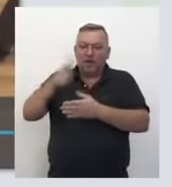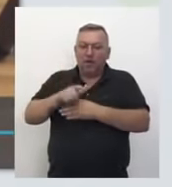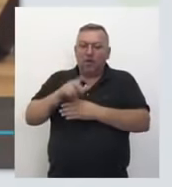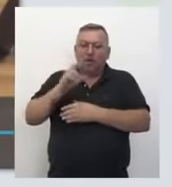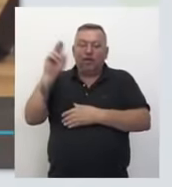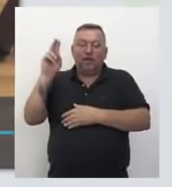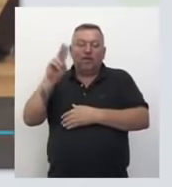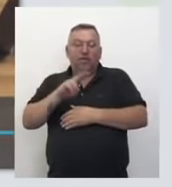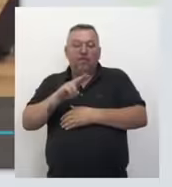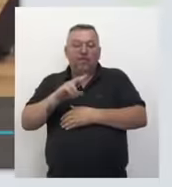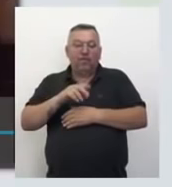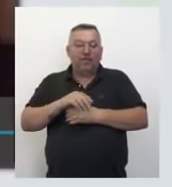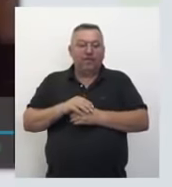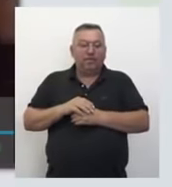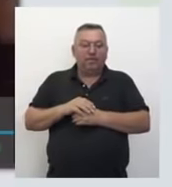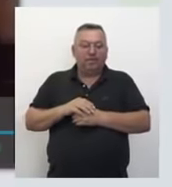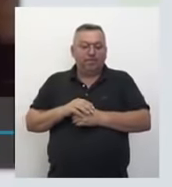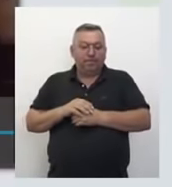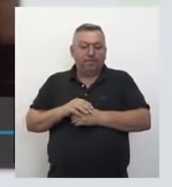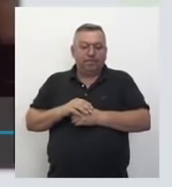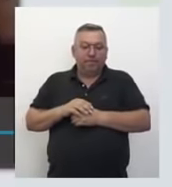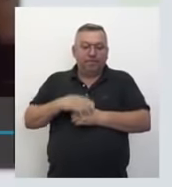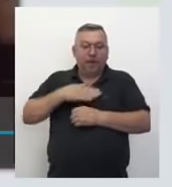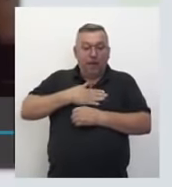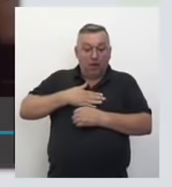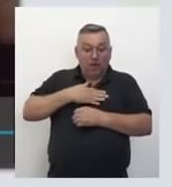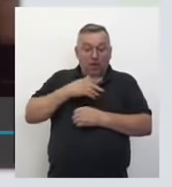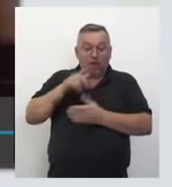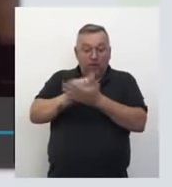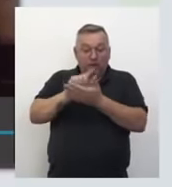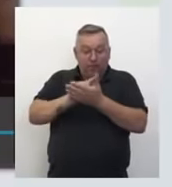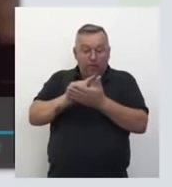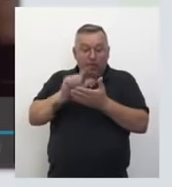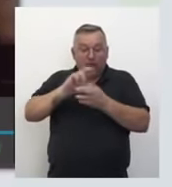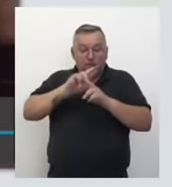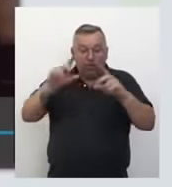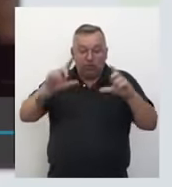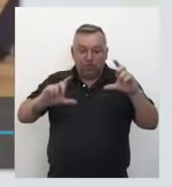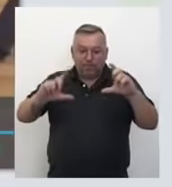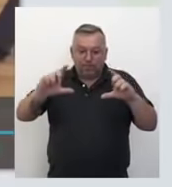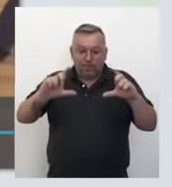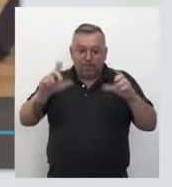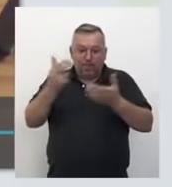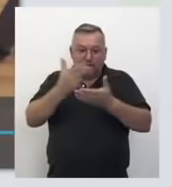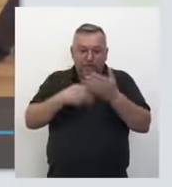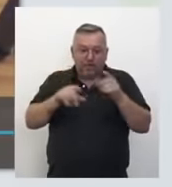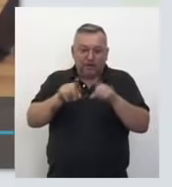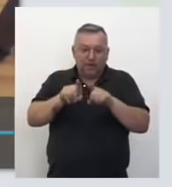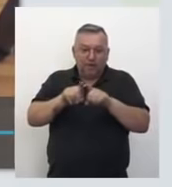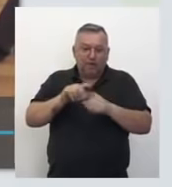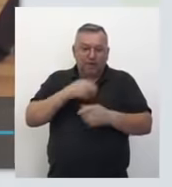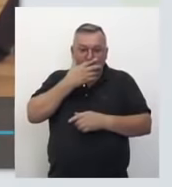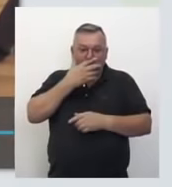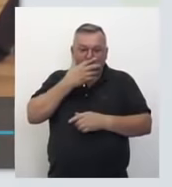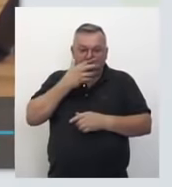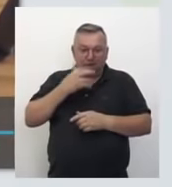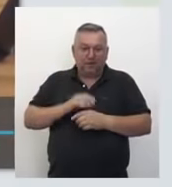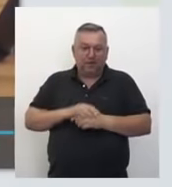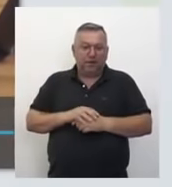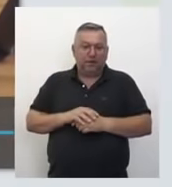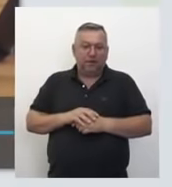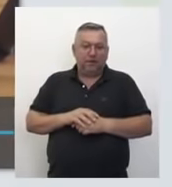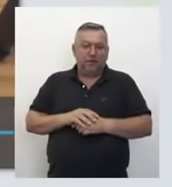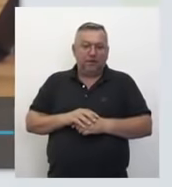ver que textura que é melhor. Ó, eu tenho essas duas texturas, vou desenhar pinhões aqui e vou colocando os meus